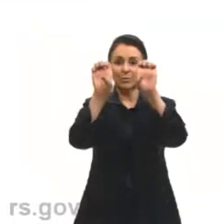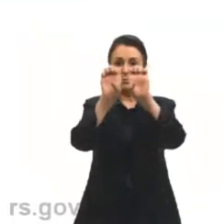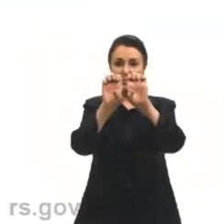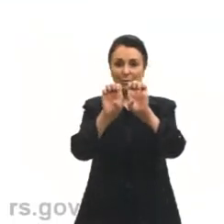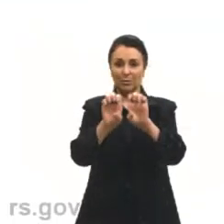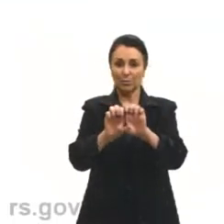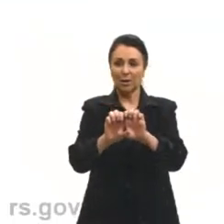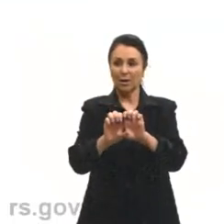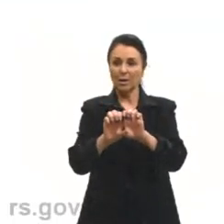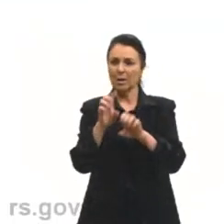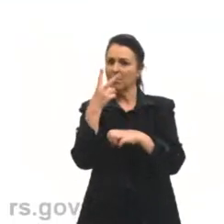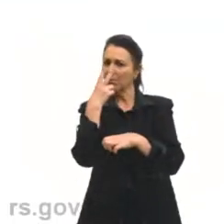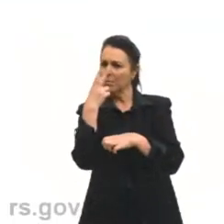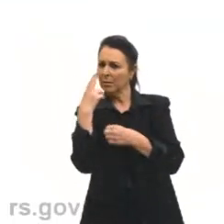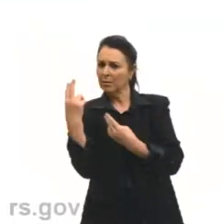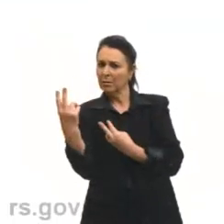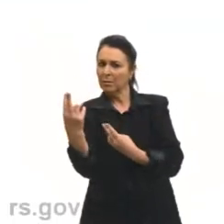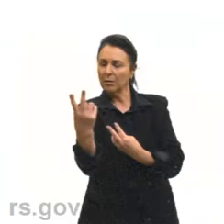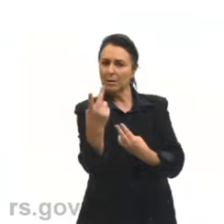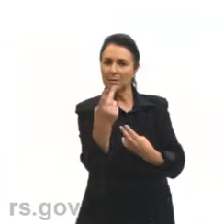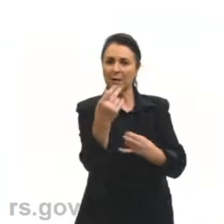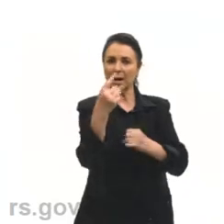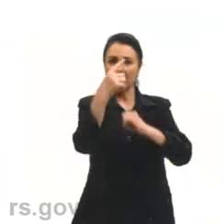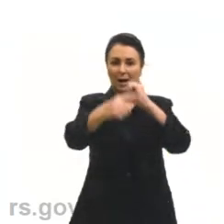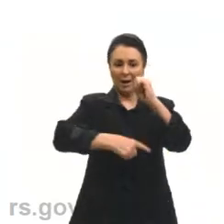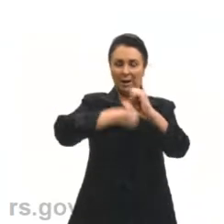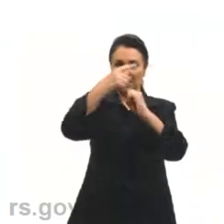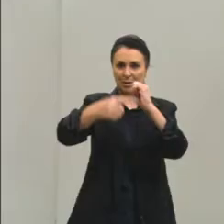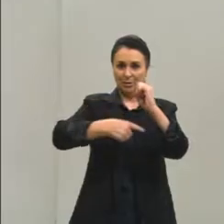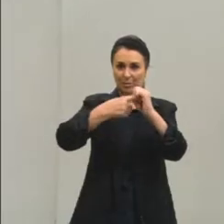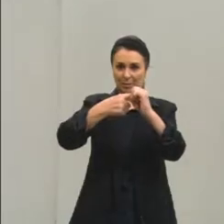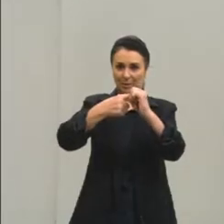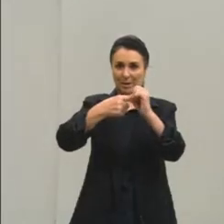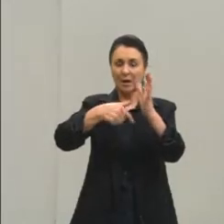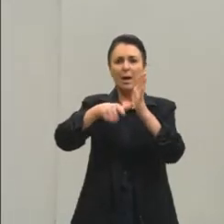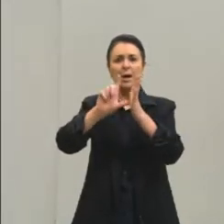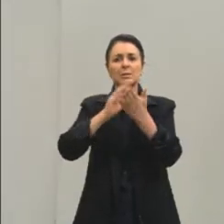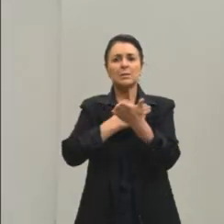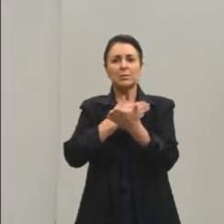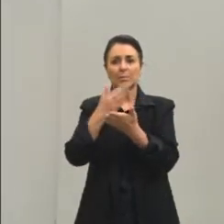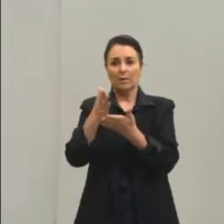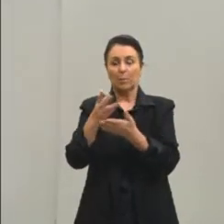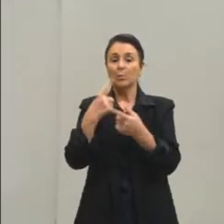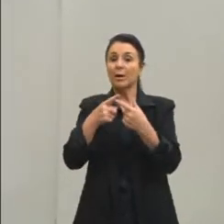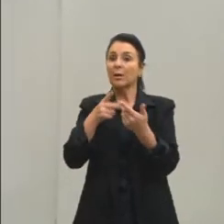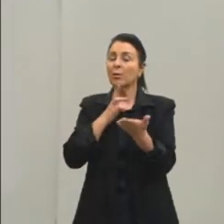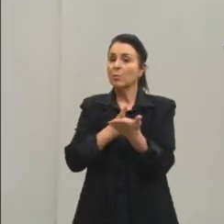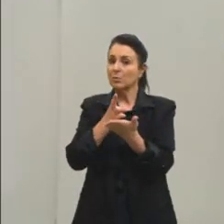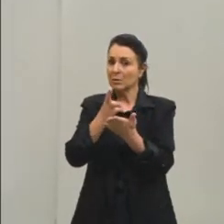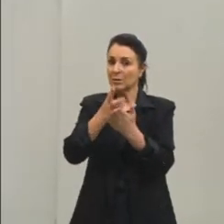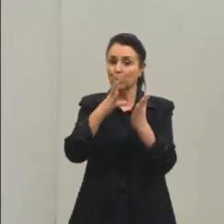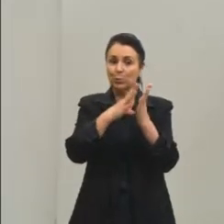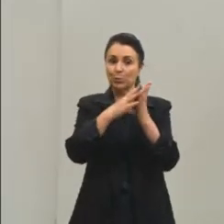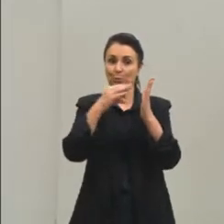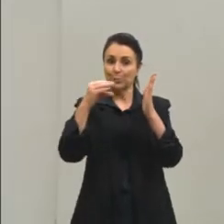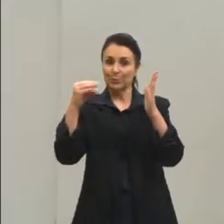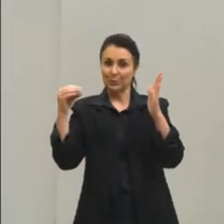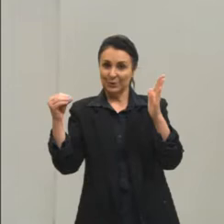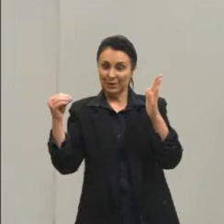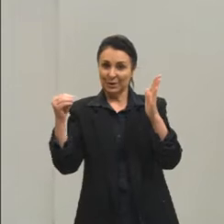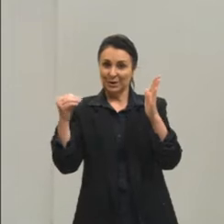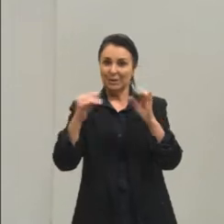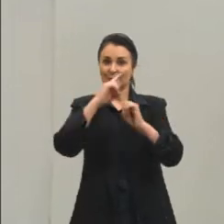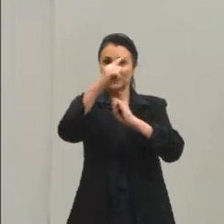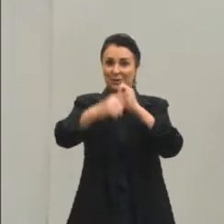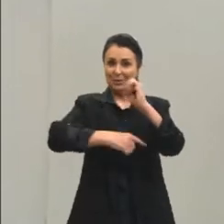semelhança atômica antes para a gente entender um pouquinho desse conteúdo né que é continuação de modelos atômicos eu vou